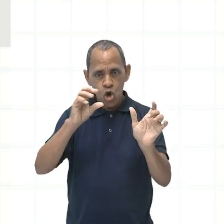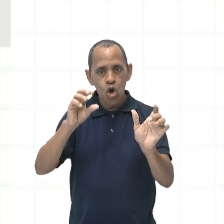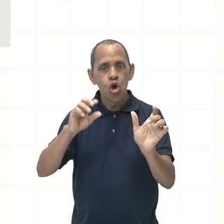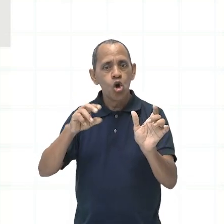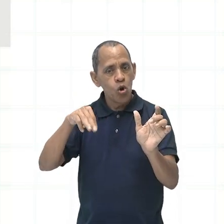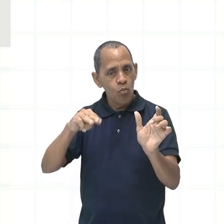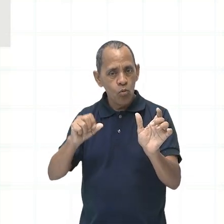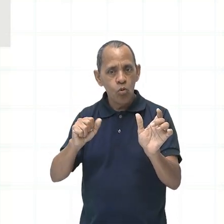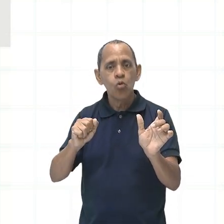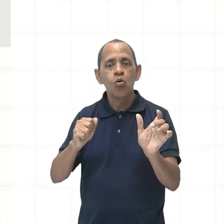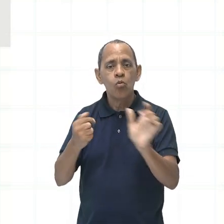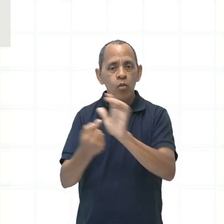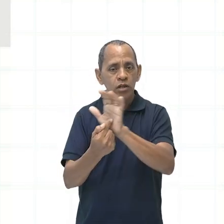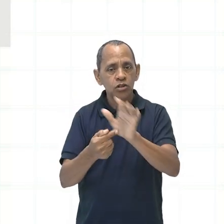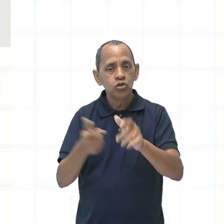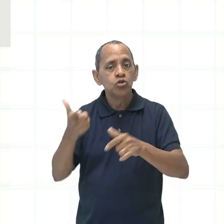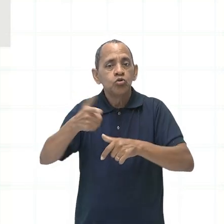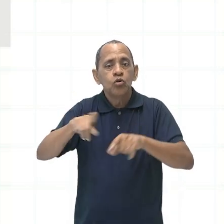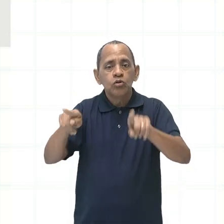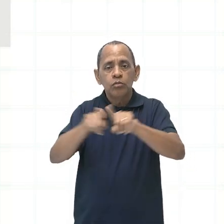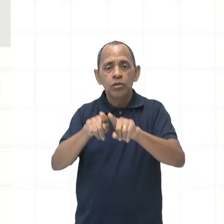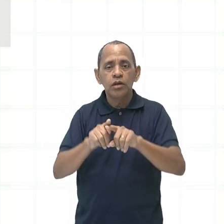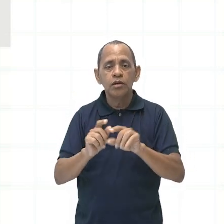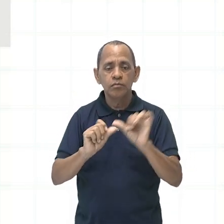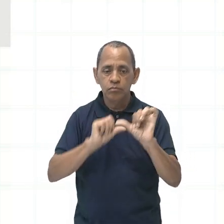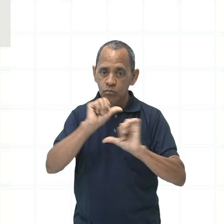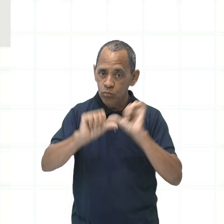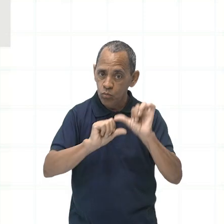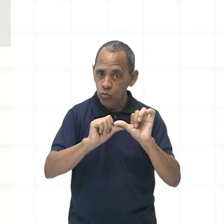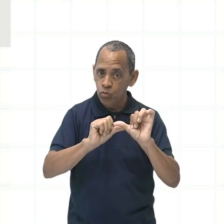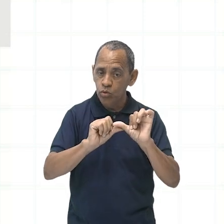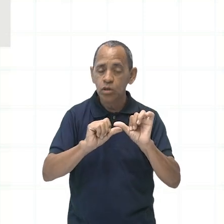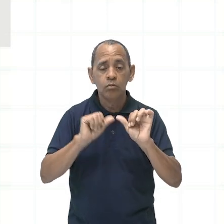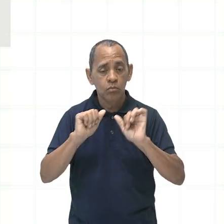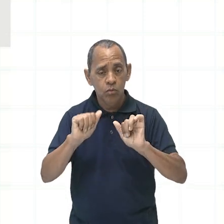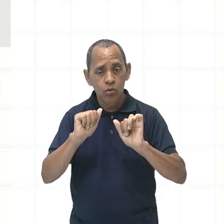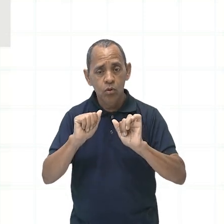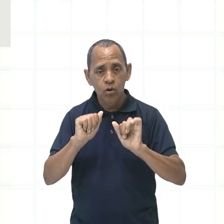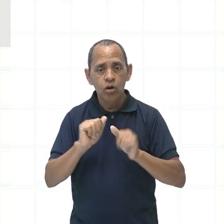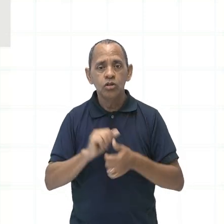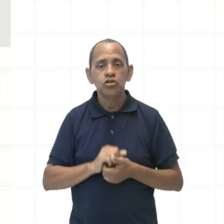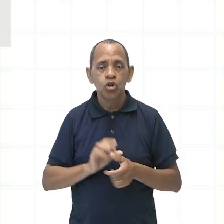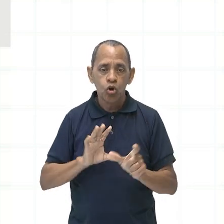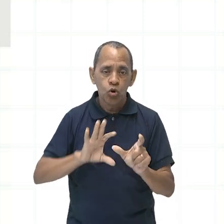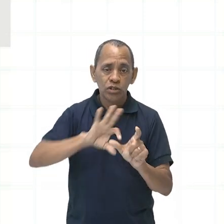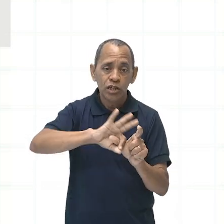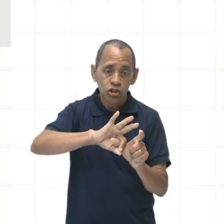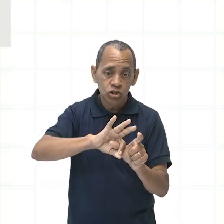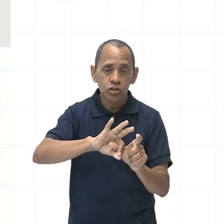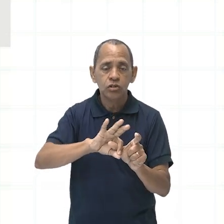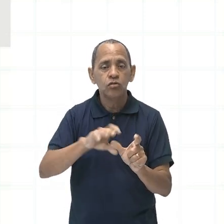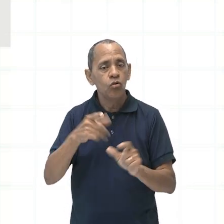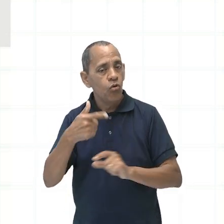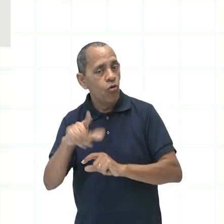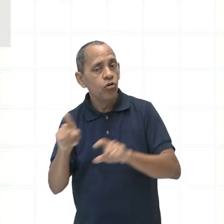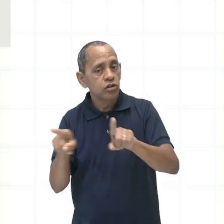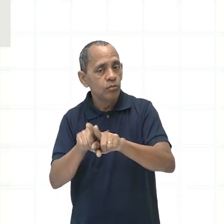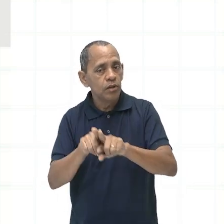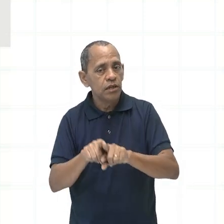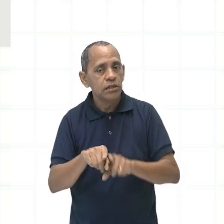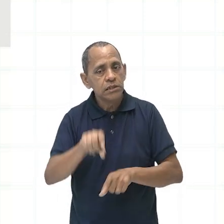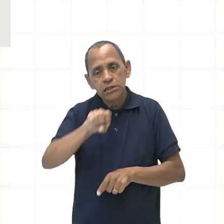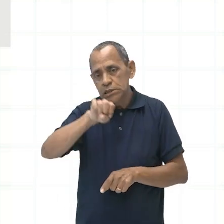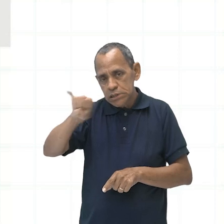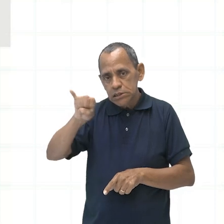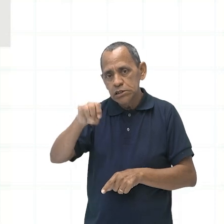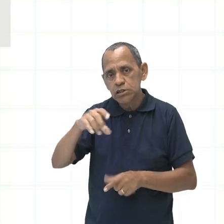aí, nesse caso, eu preciso fazer aquela ideia da troca. Troca o como por um outro conectivo de conformidade, para você